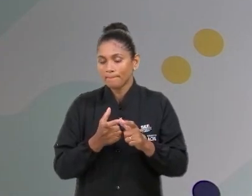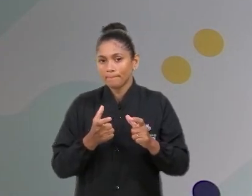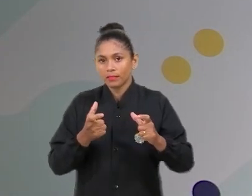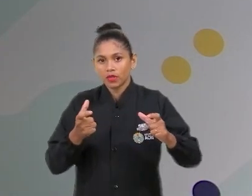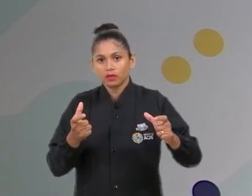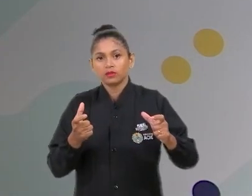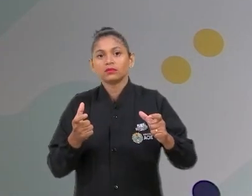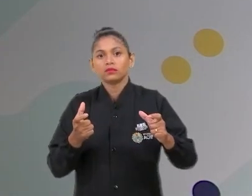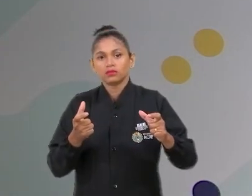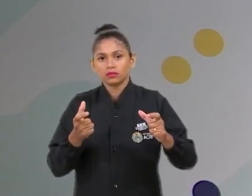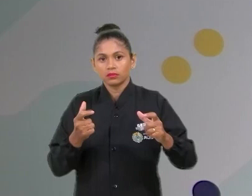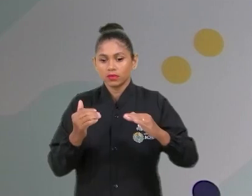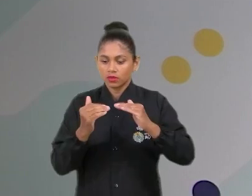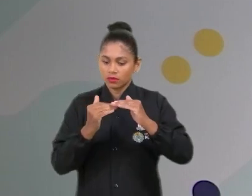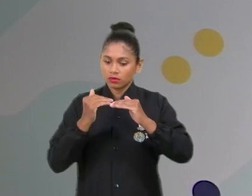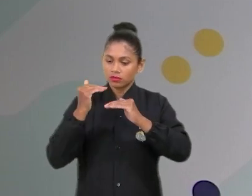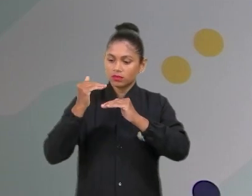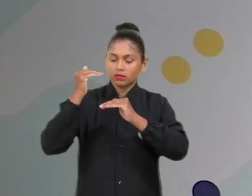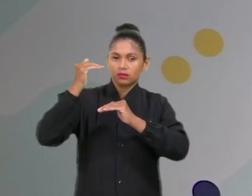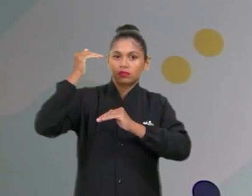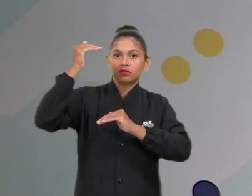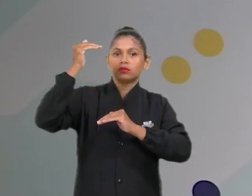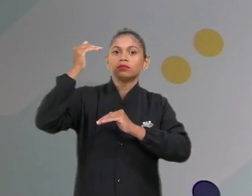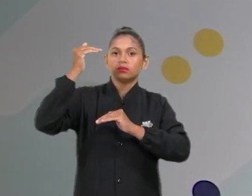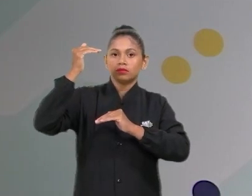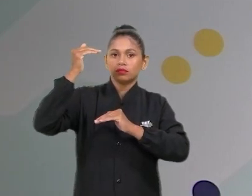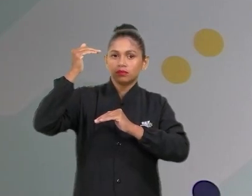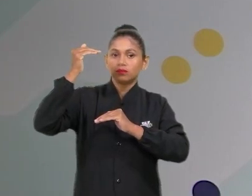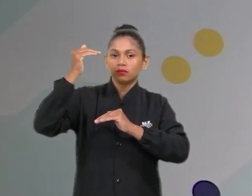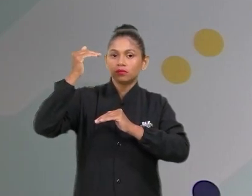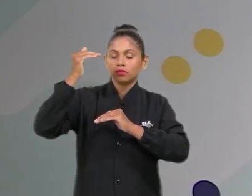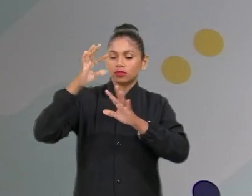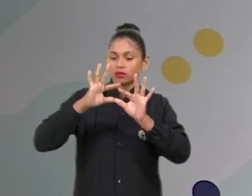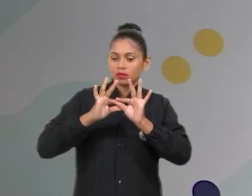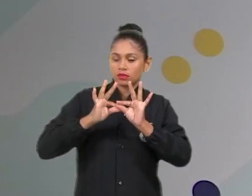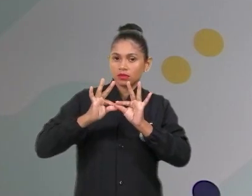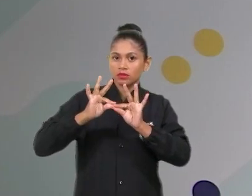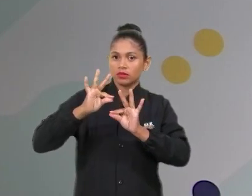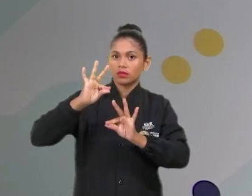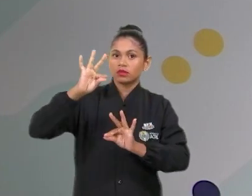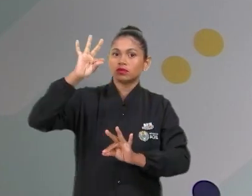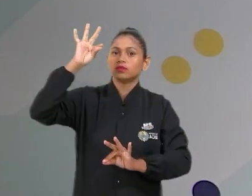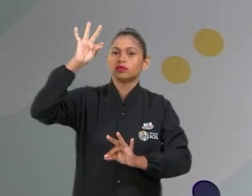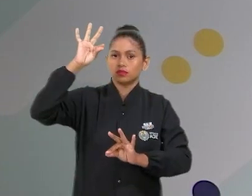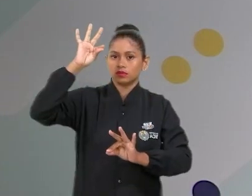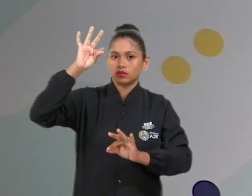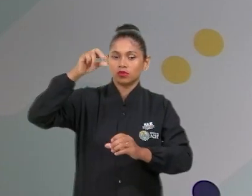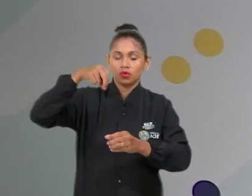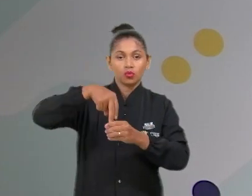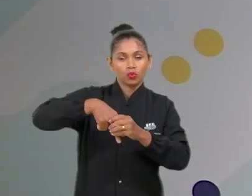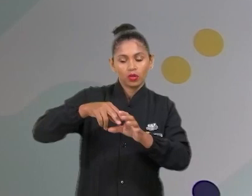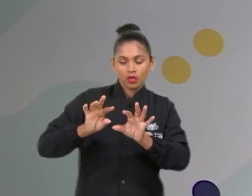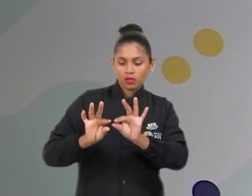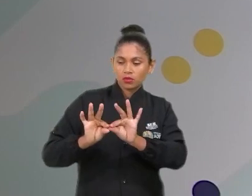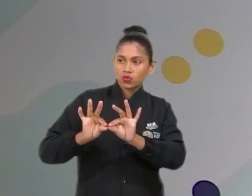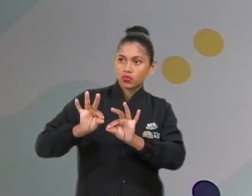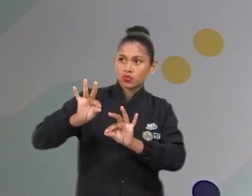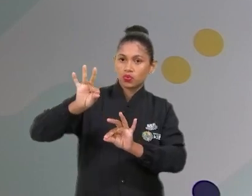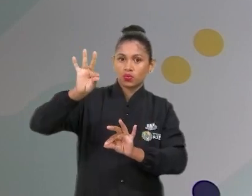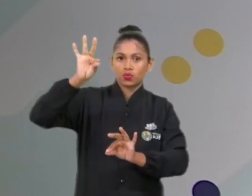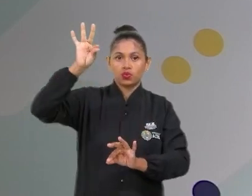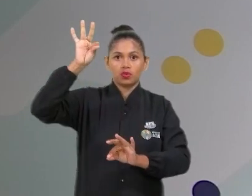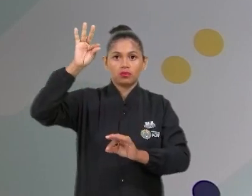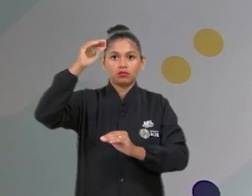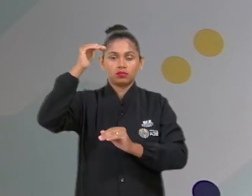de camadas e, por si só, maior vai ser a distância do núcleo até a sua camada